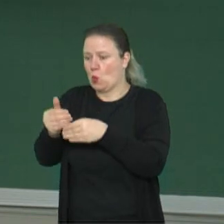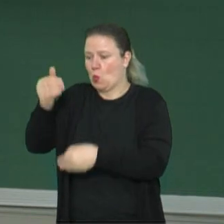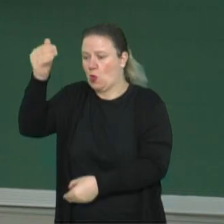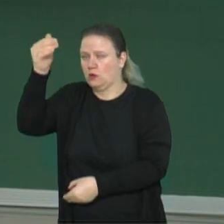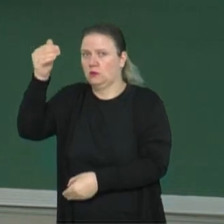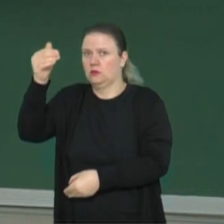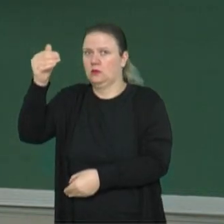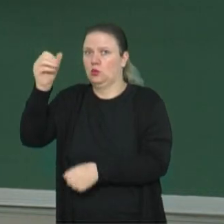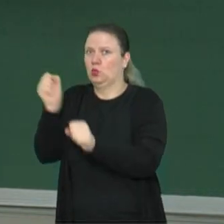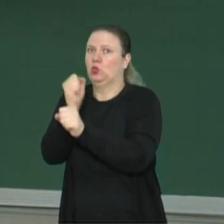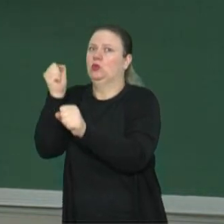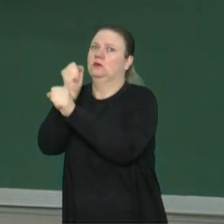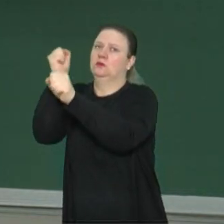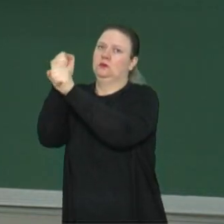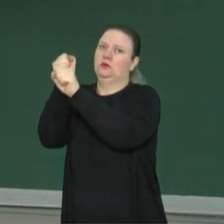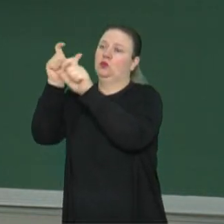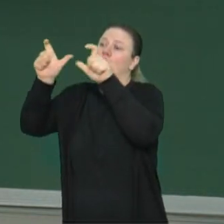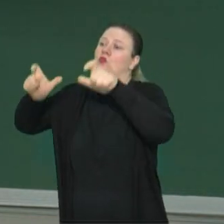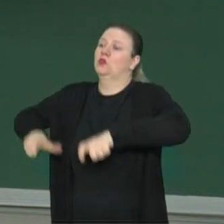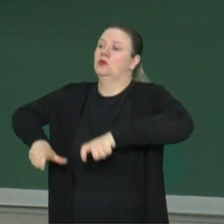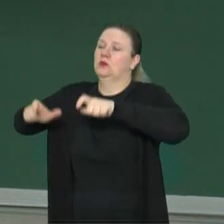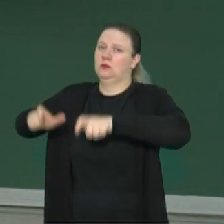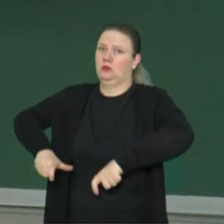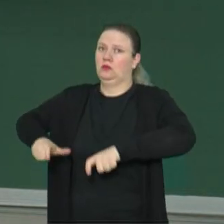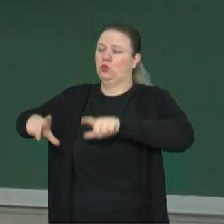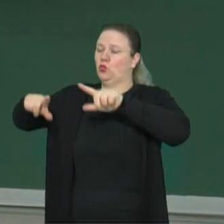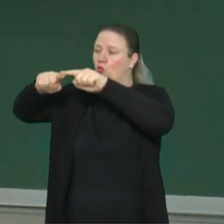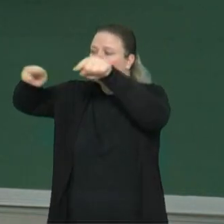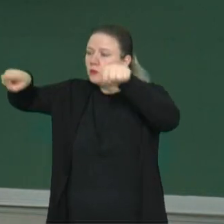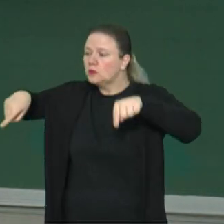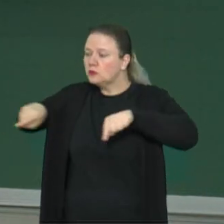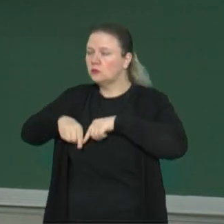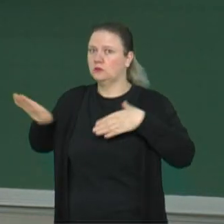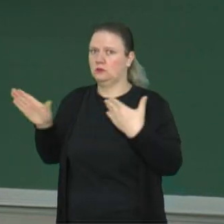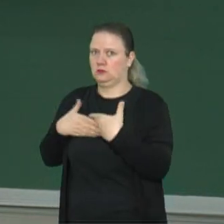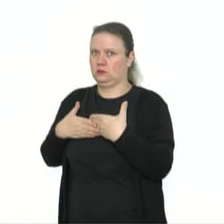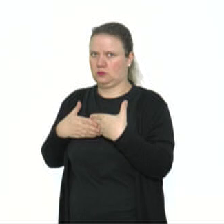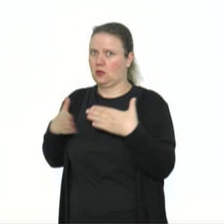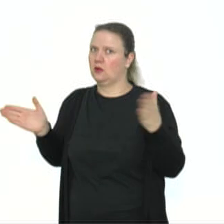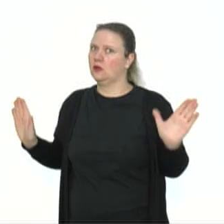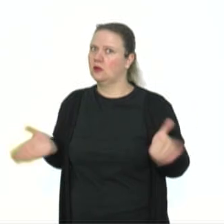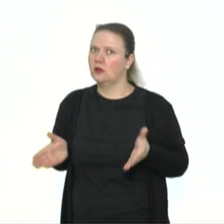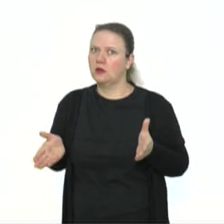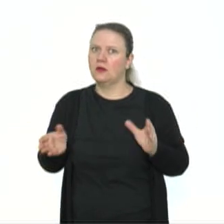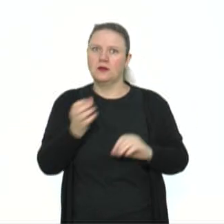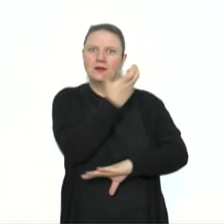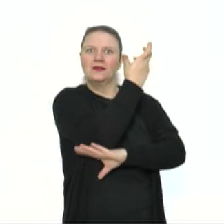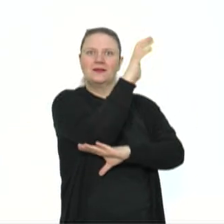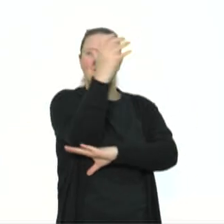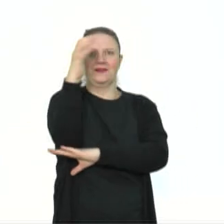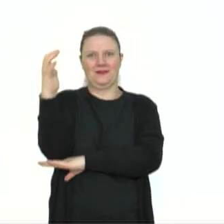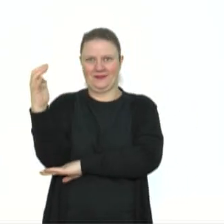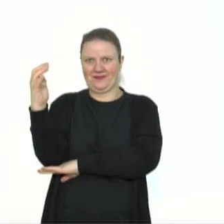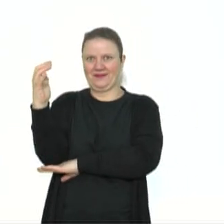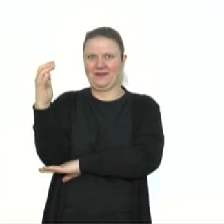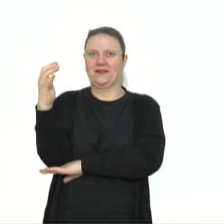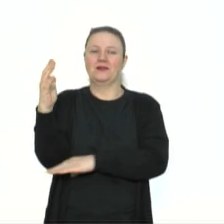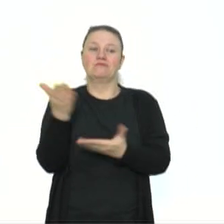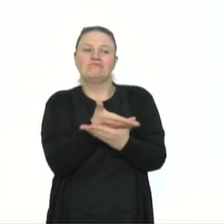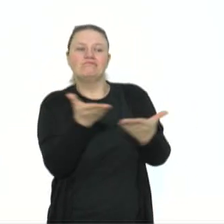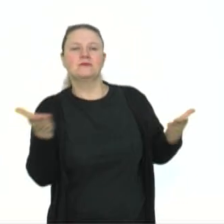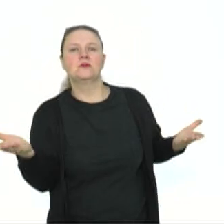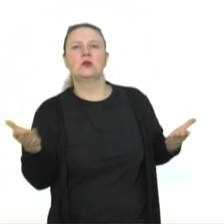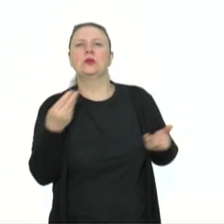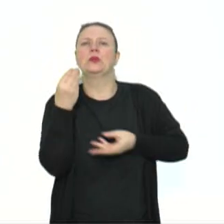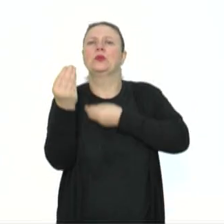artificiais, criados para isso, dentro de um espaço fechado que é chamado de indoor. Agora nós vamos para o ar livre, então é o espaço natural.